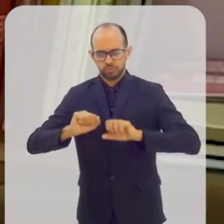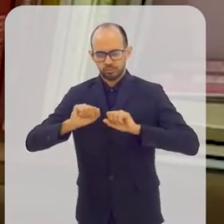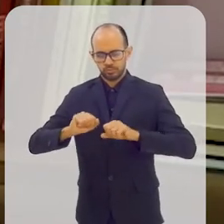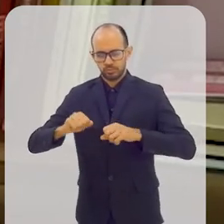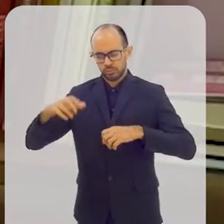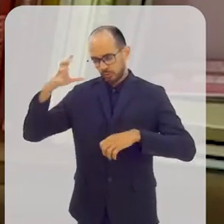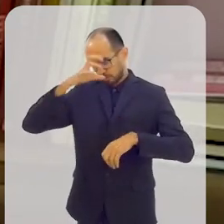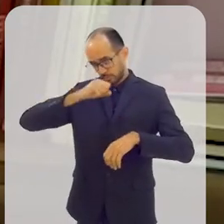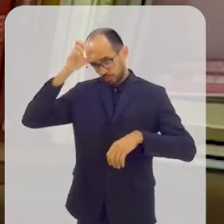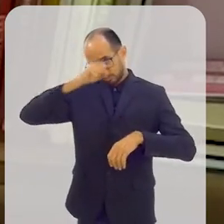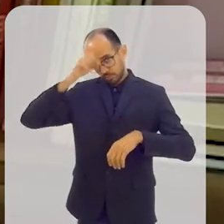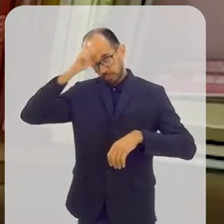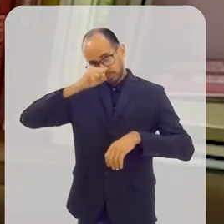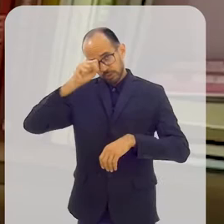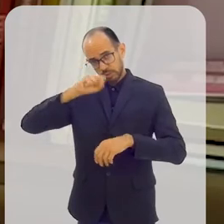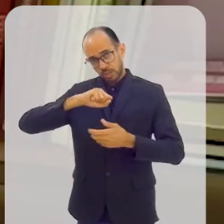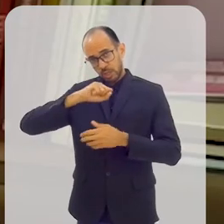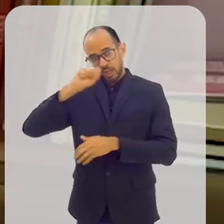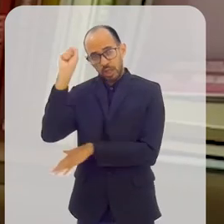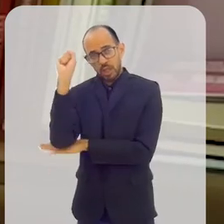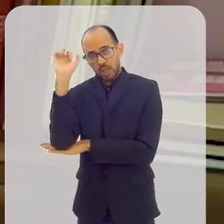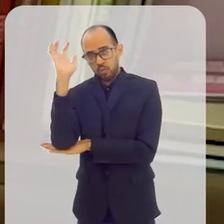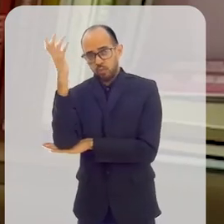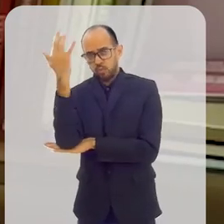ser alfabetizados ecologicamente.